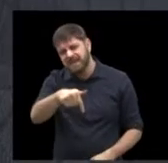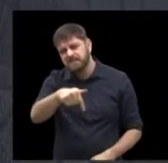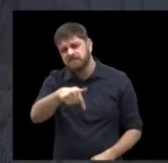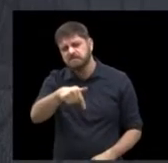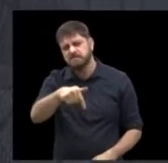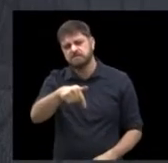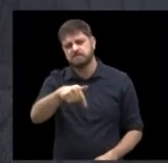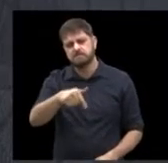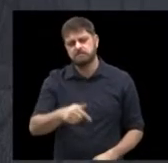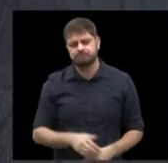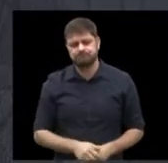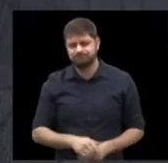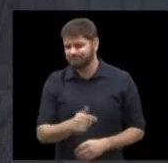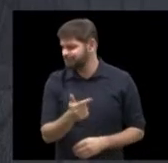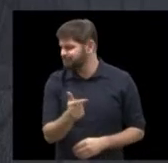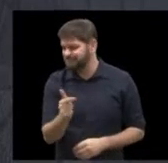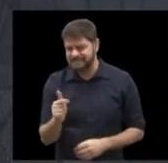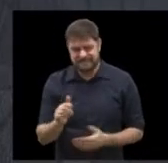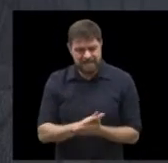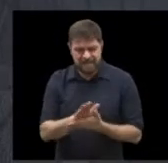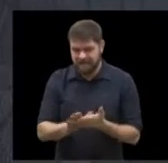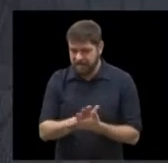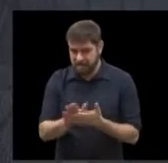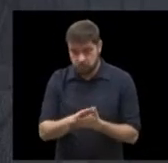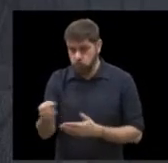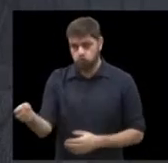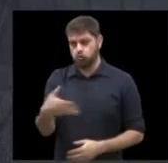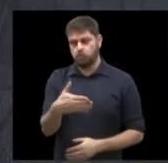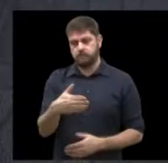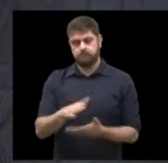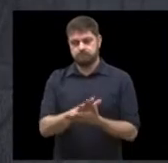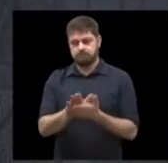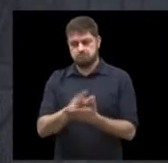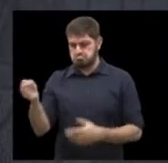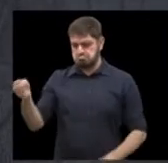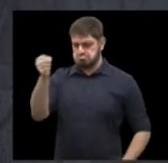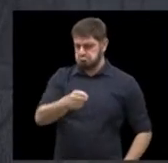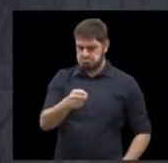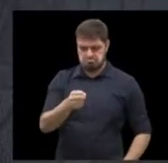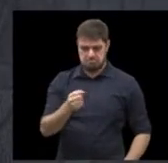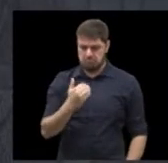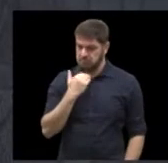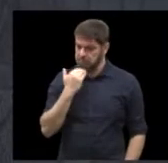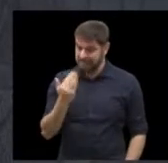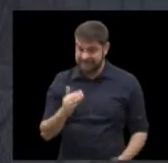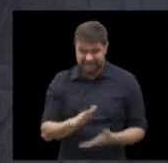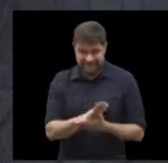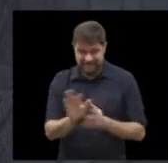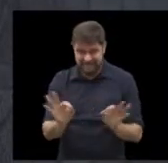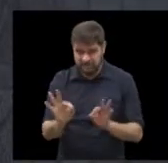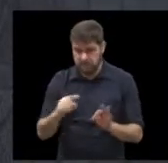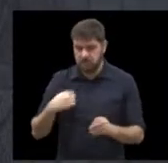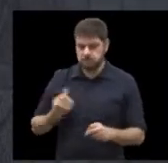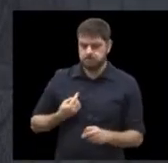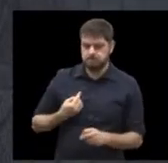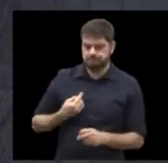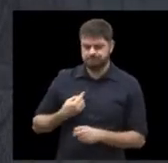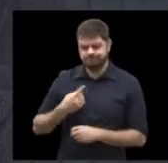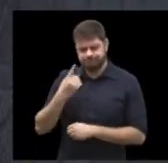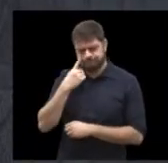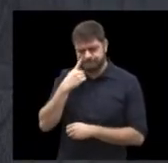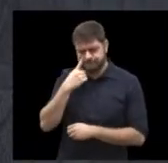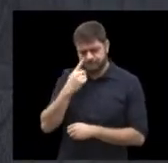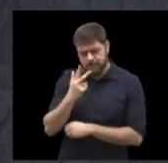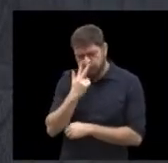2017, eu não tive praticamente nenhum caso novo, graças a Deus. Né? Mas a gente tem, às vezes, suspeitas que você tem